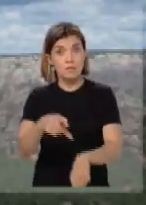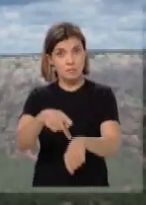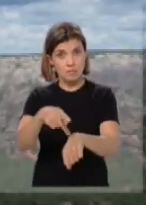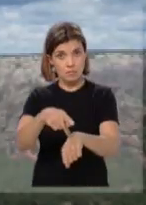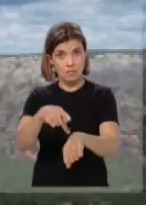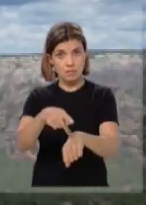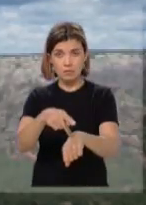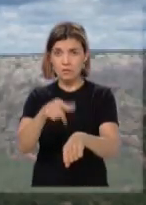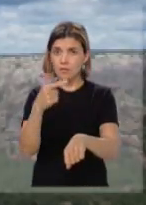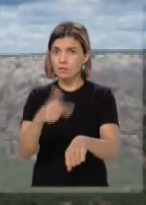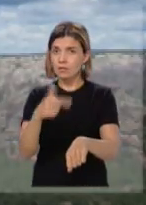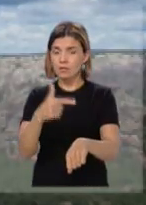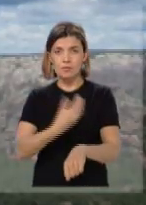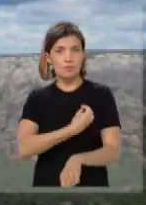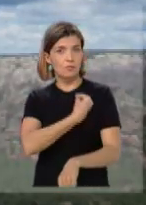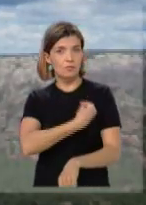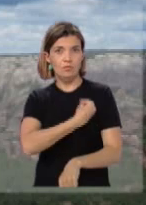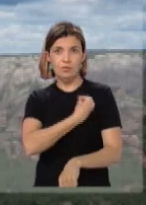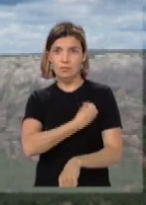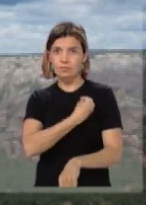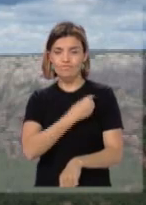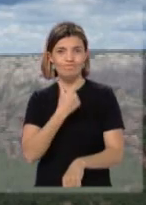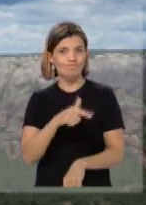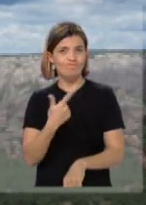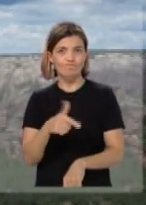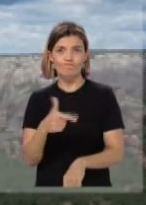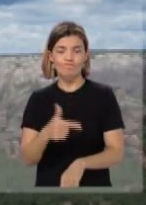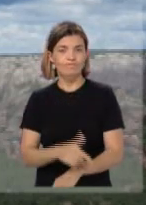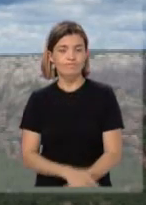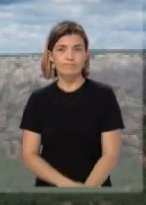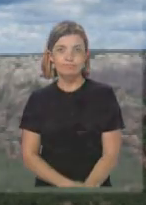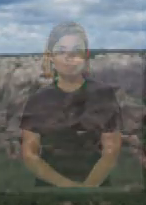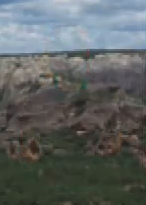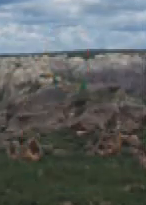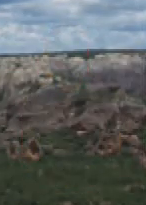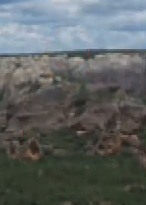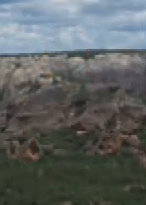Já no caso da pedra, nenhuma delas está presente.